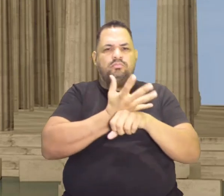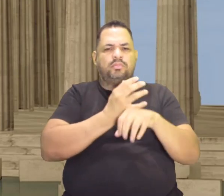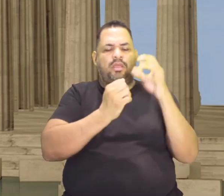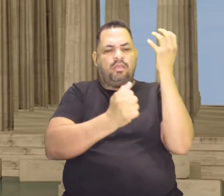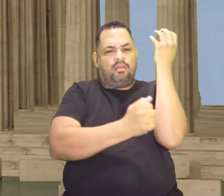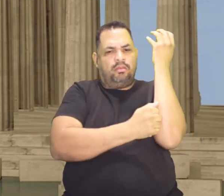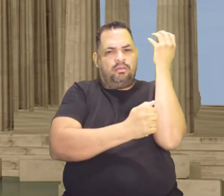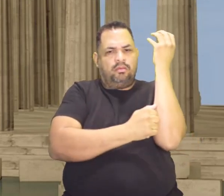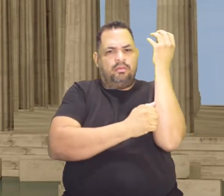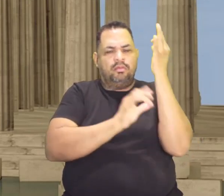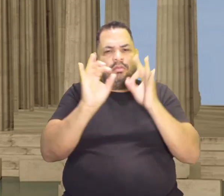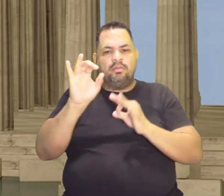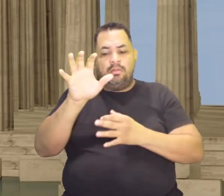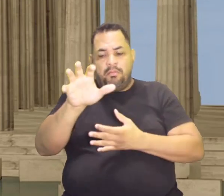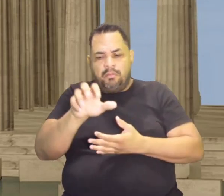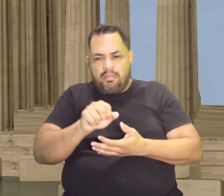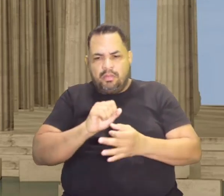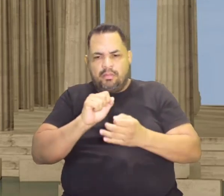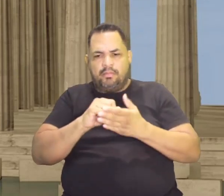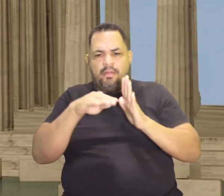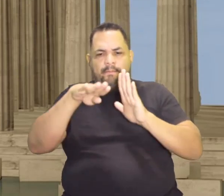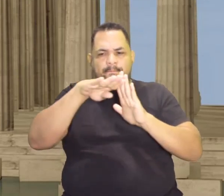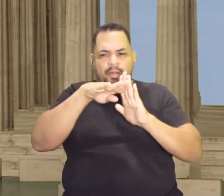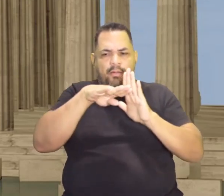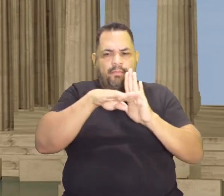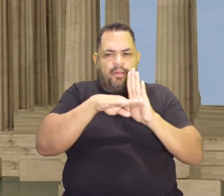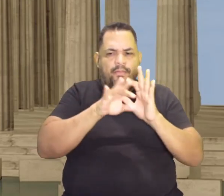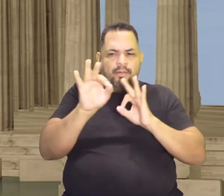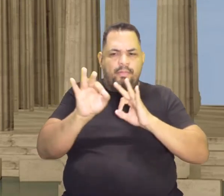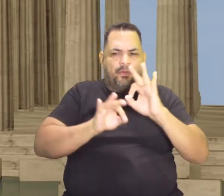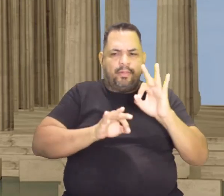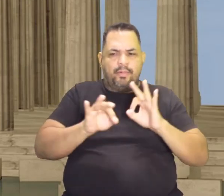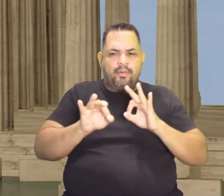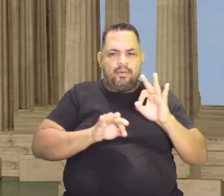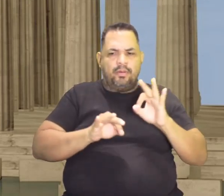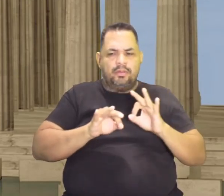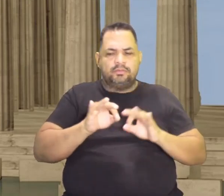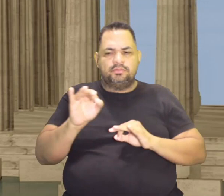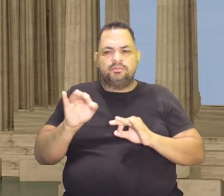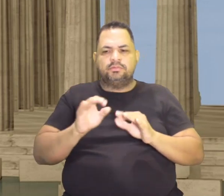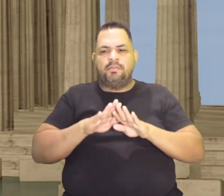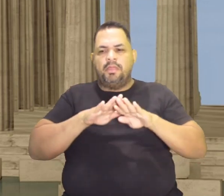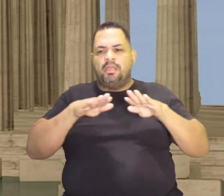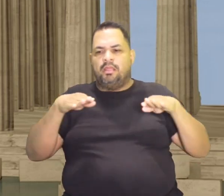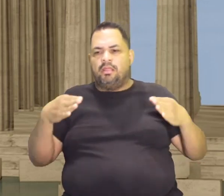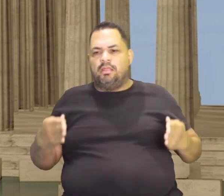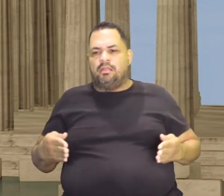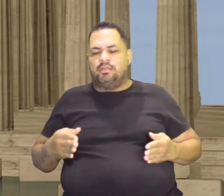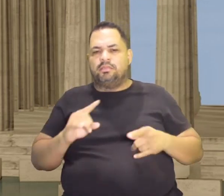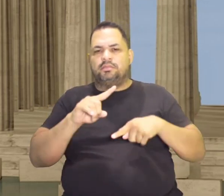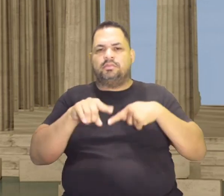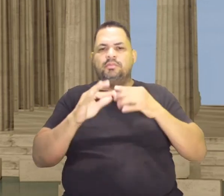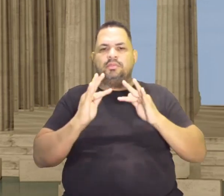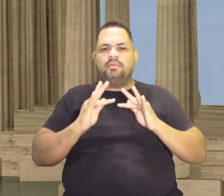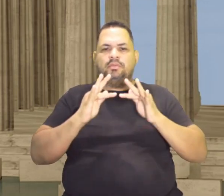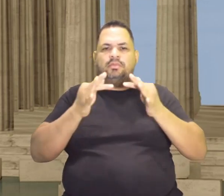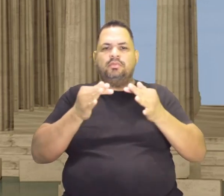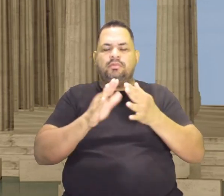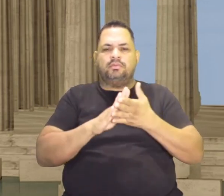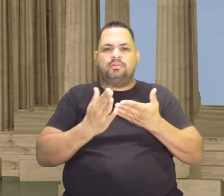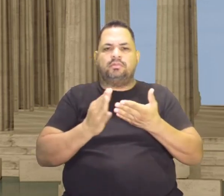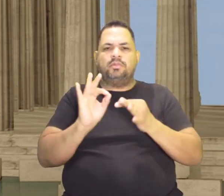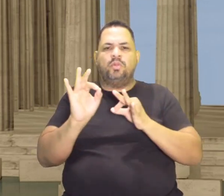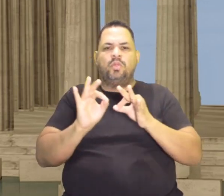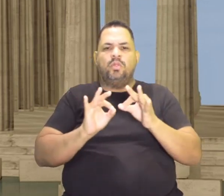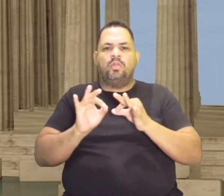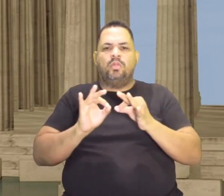como se fosse, vocês vão pegar ela, o passo a passo, e vão construir esse quebra-cabeça. E a pessoa chega lá no final, a mesa que